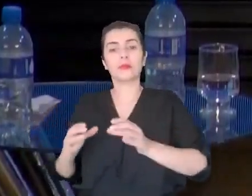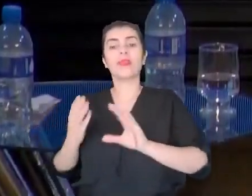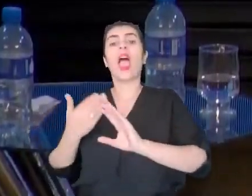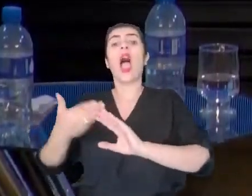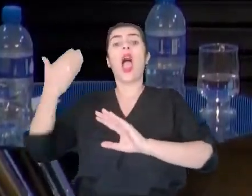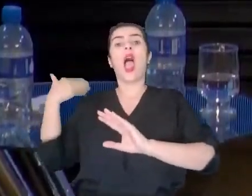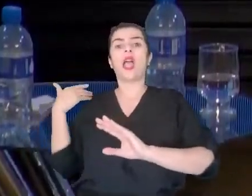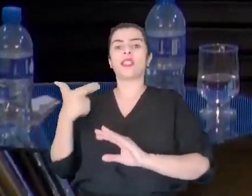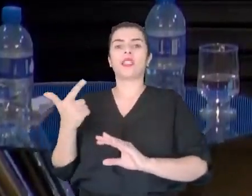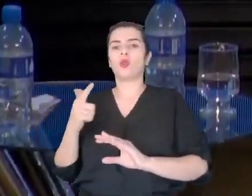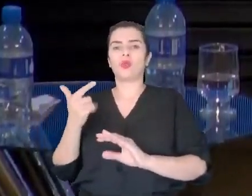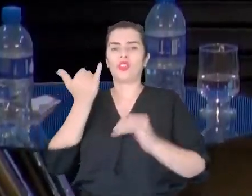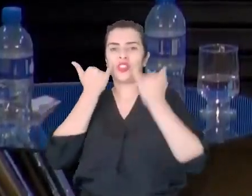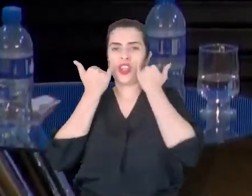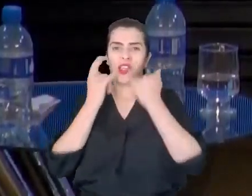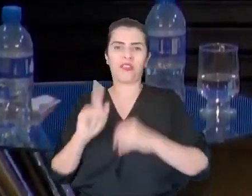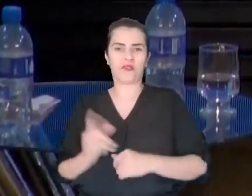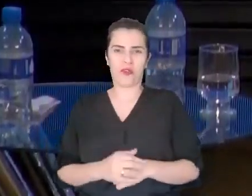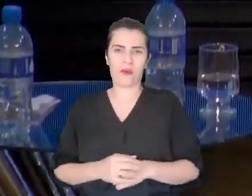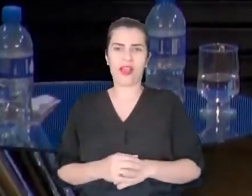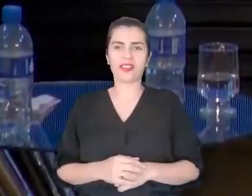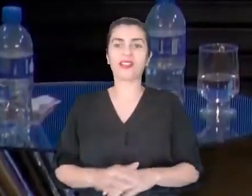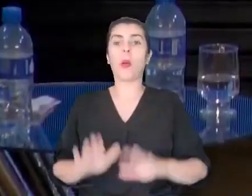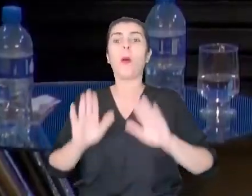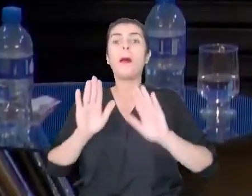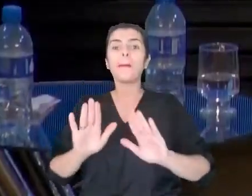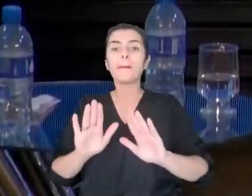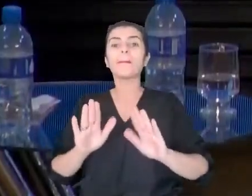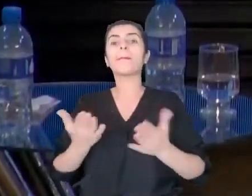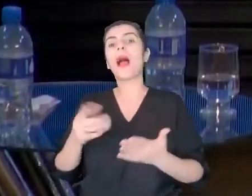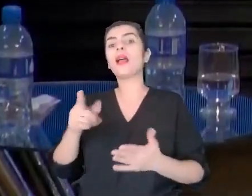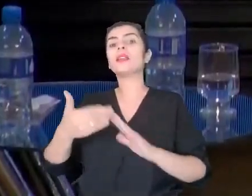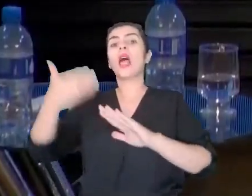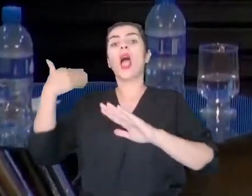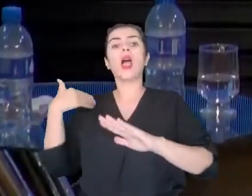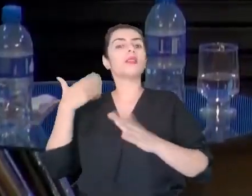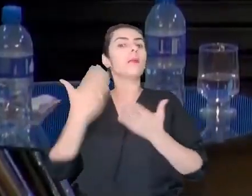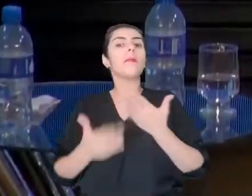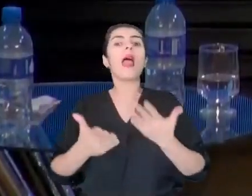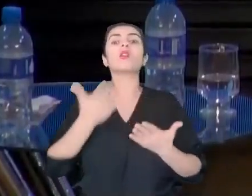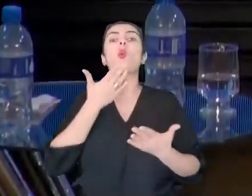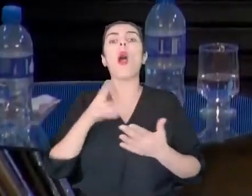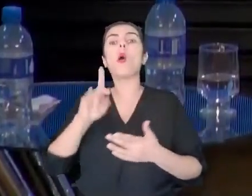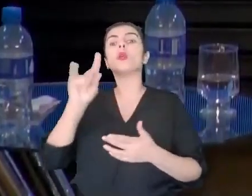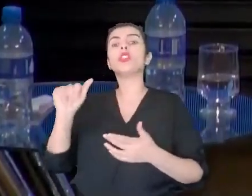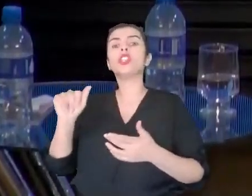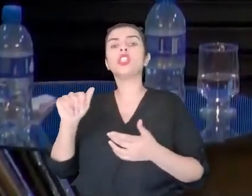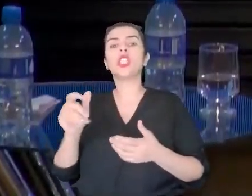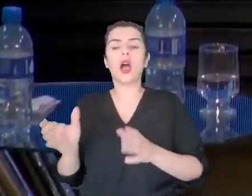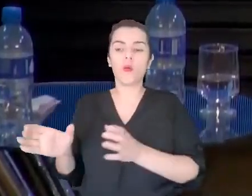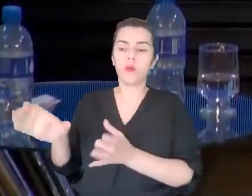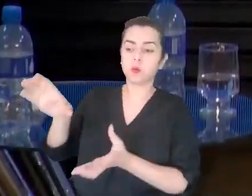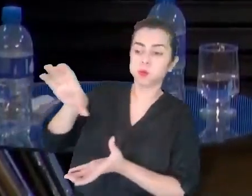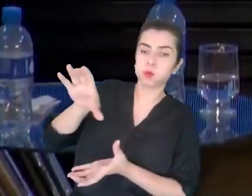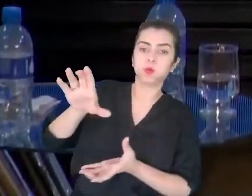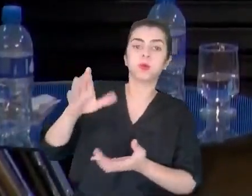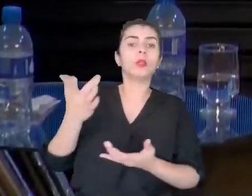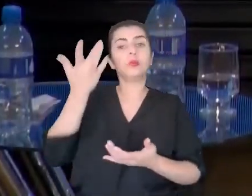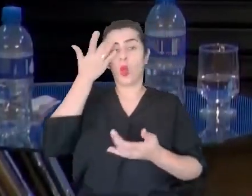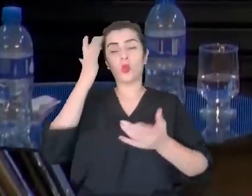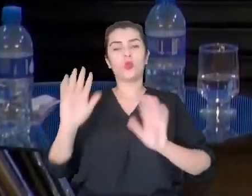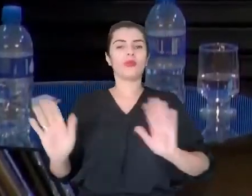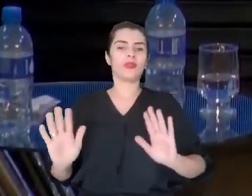material ia para o pátio, você perdia a rastreabilidade do material. A partir que a gente percebeu que a gente estava